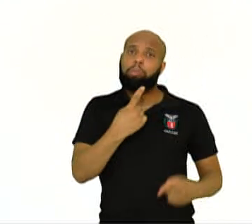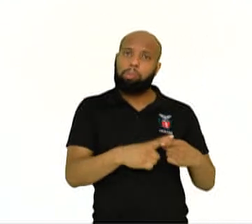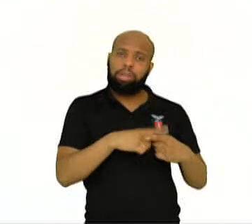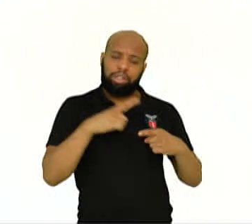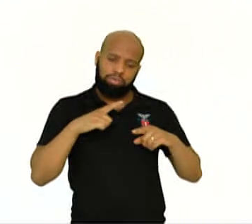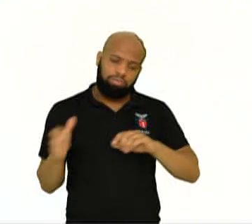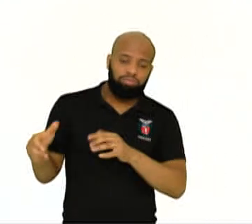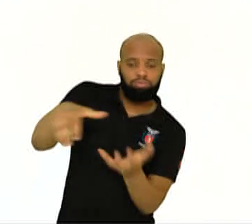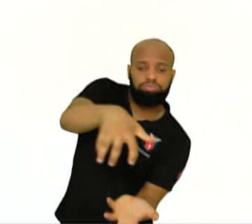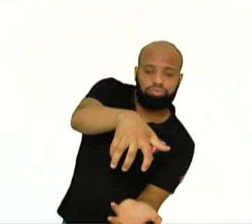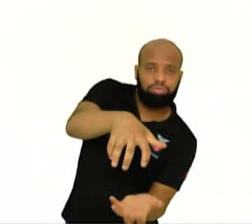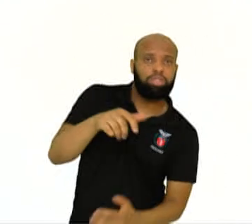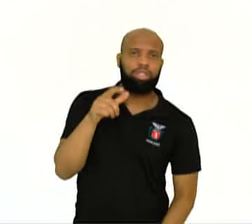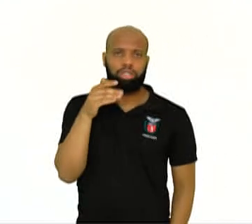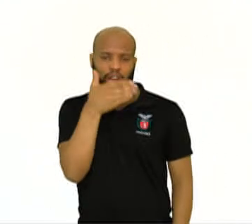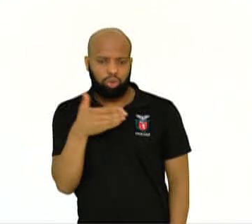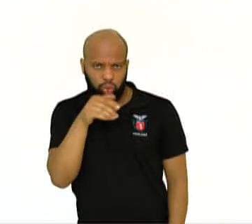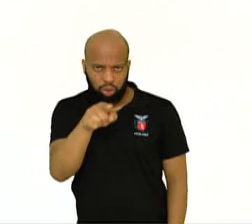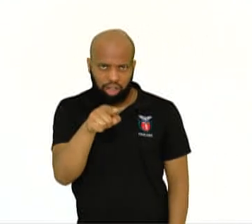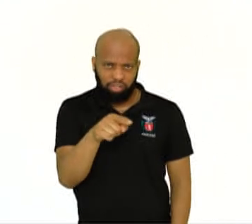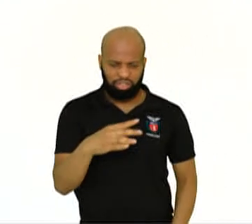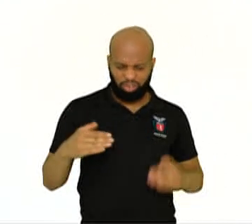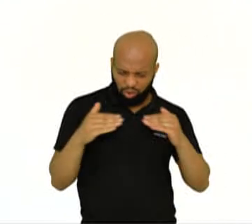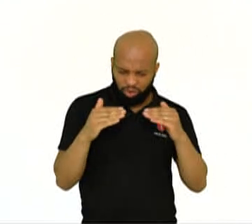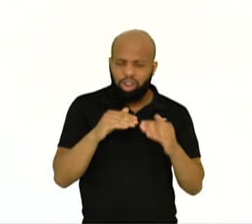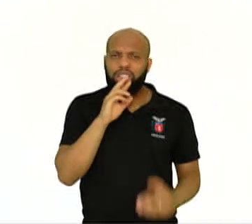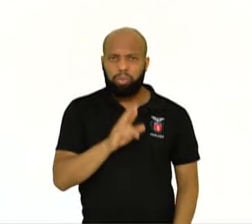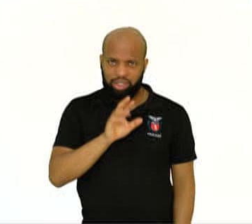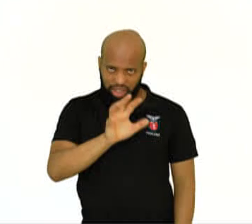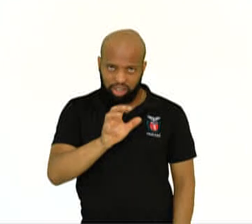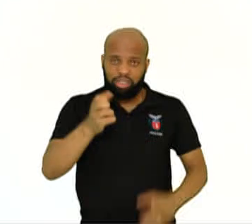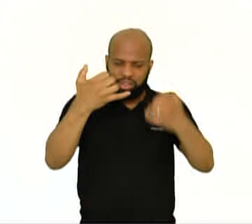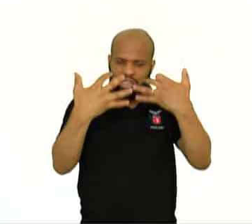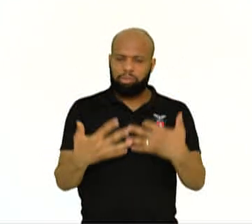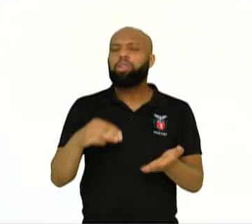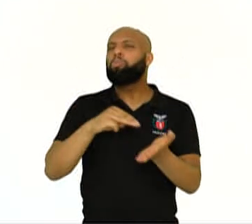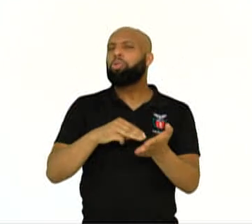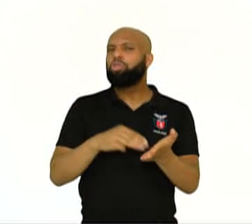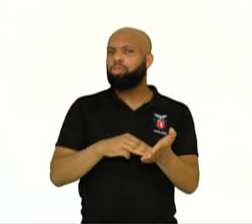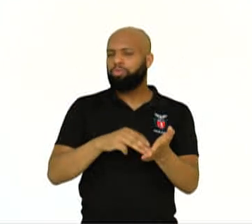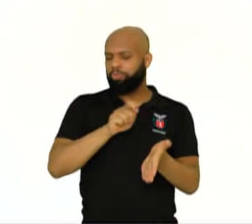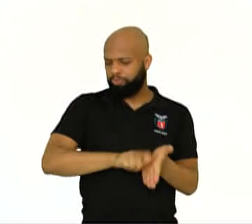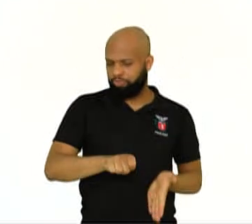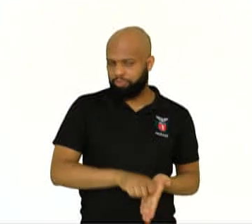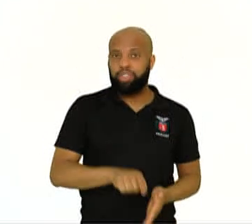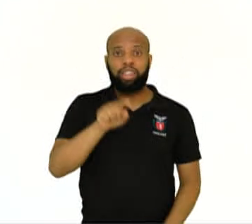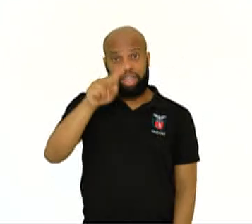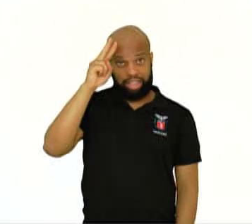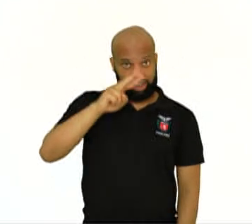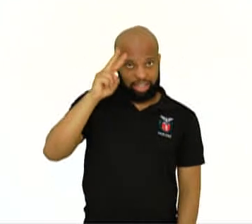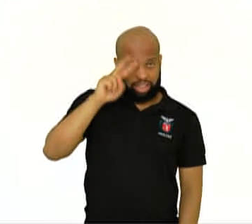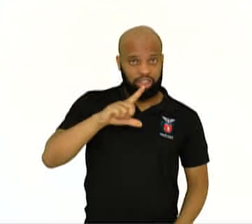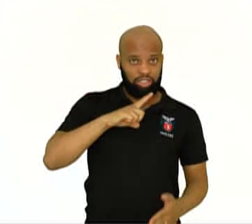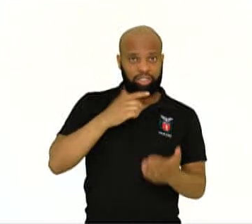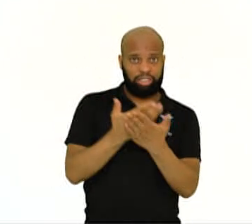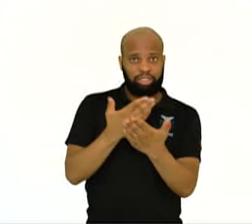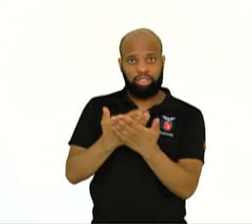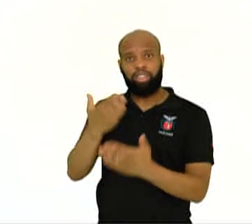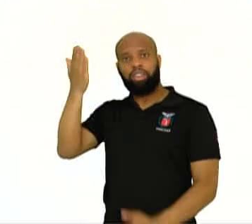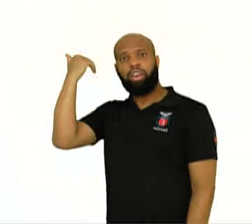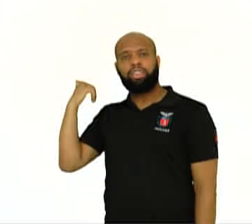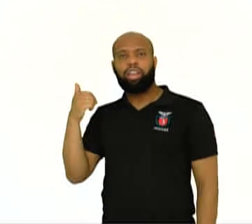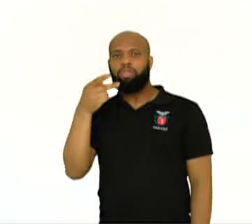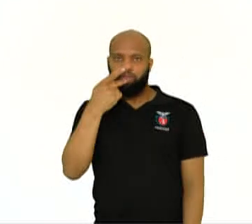açúcar. Você concorda com essa resposta? Explique o porquê. Então, lembram que nas aulas passadas